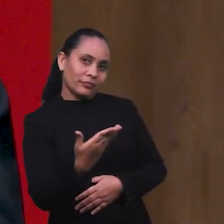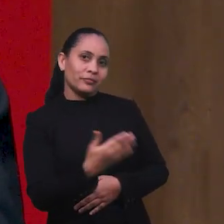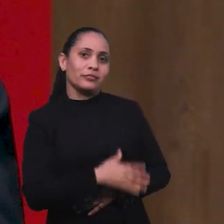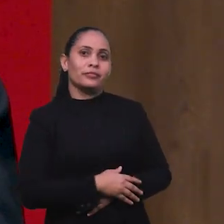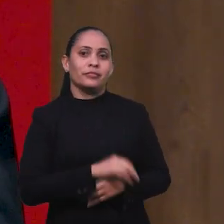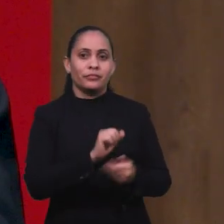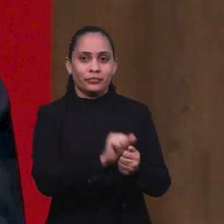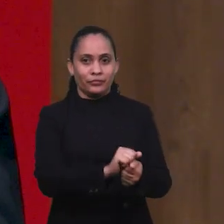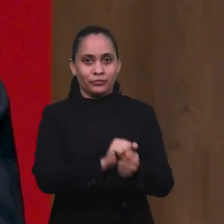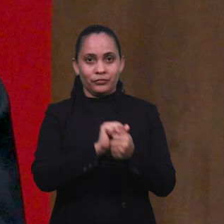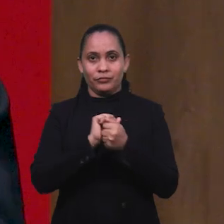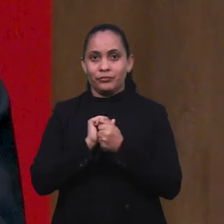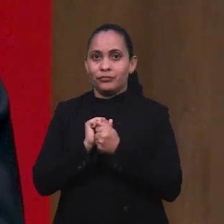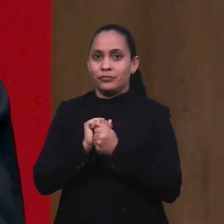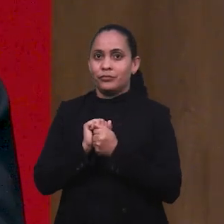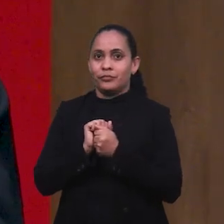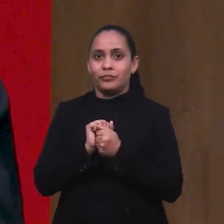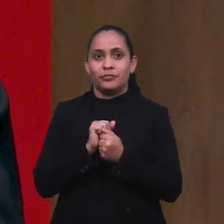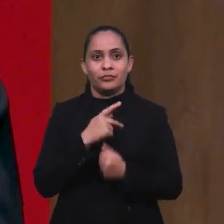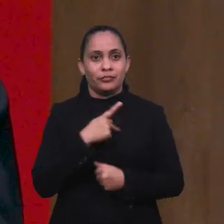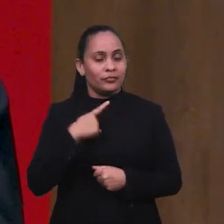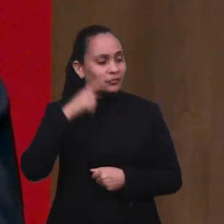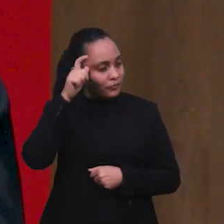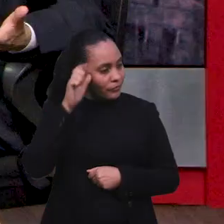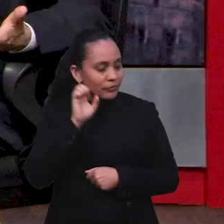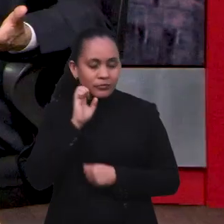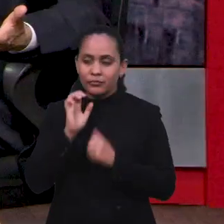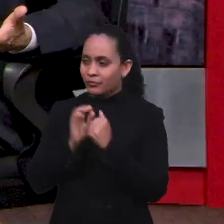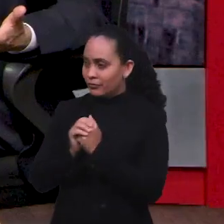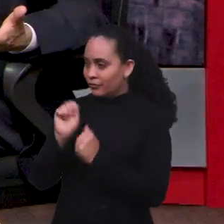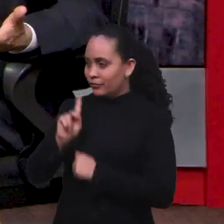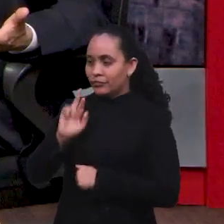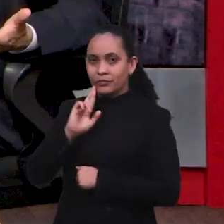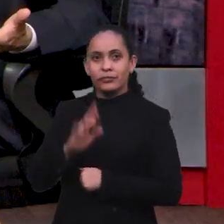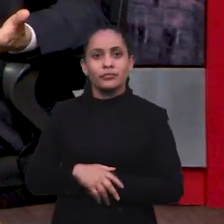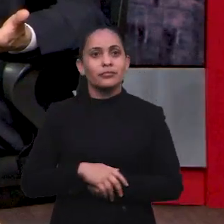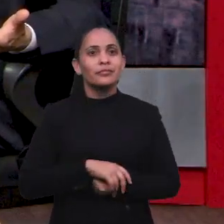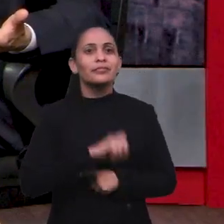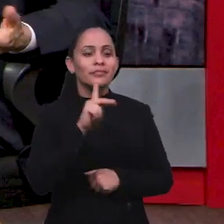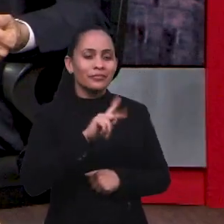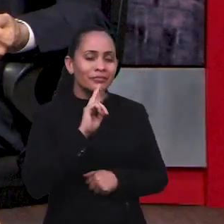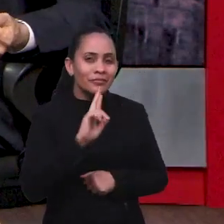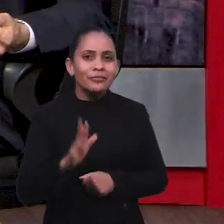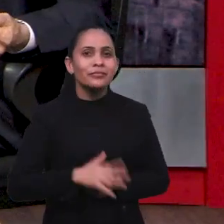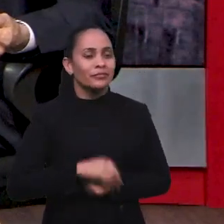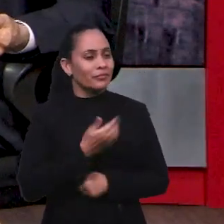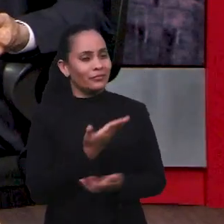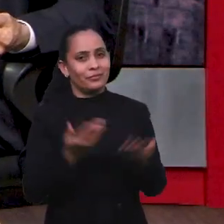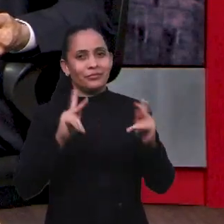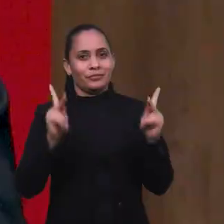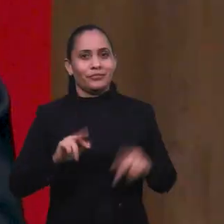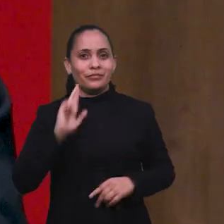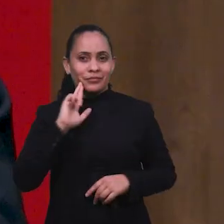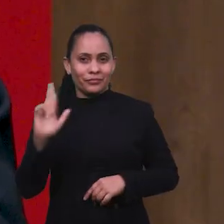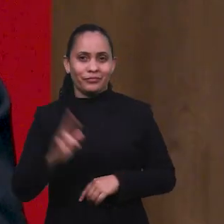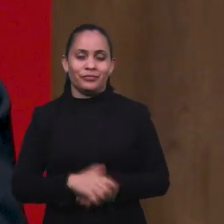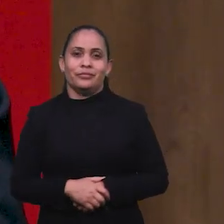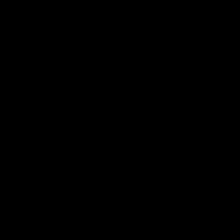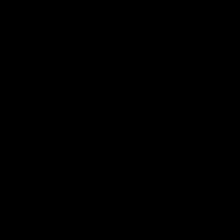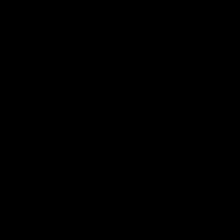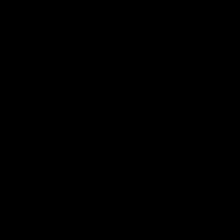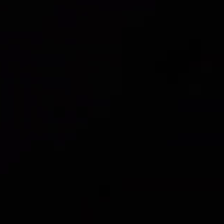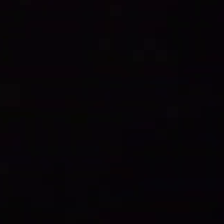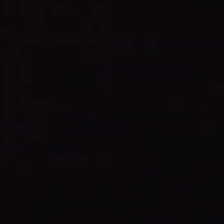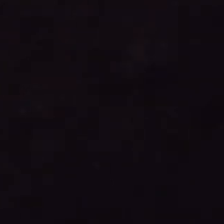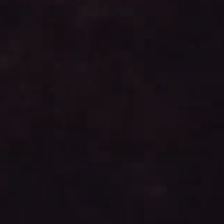dos que participam conosco do programa, pastor Luiz Eugênio Amém. Pai do Senhor a e todos. pastor Serlon. A paz do Senhor. A paz do Senhor a todos.